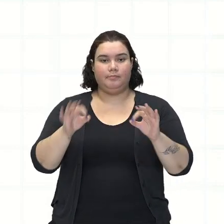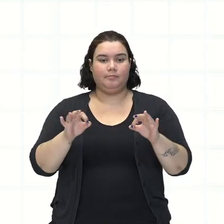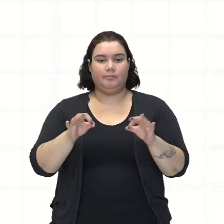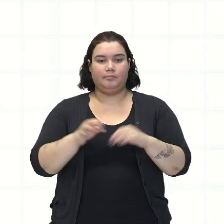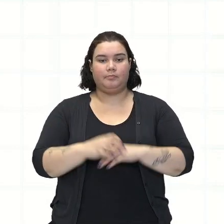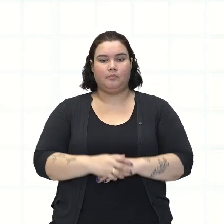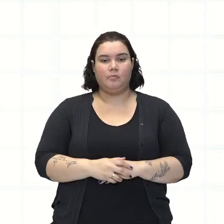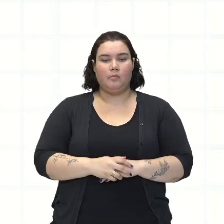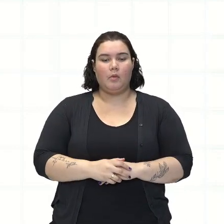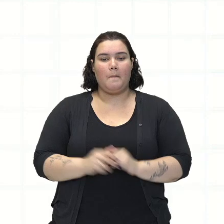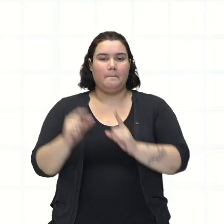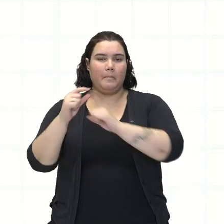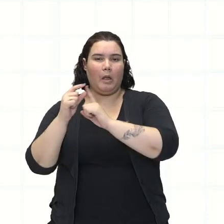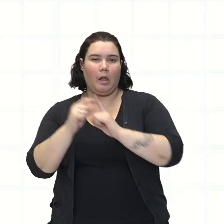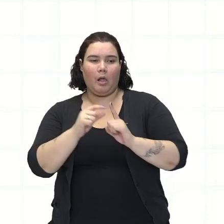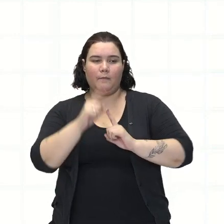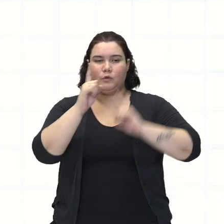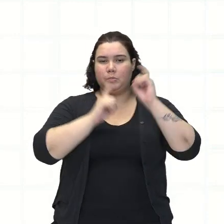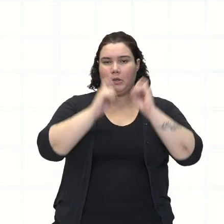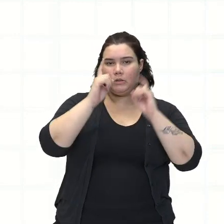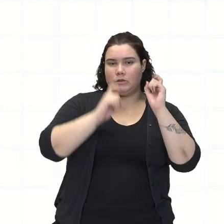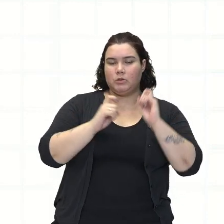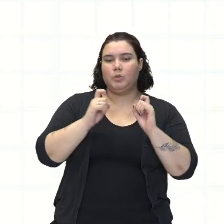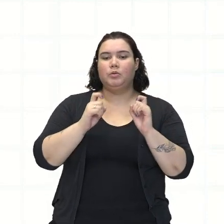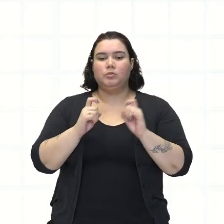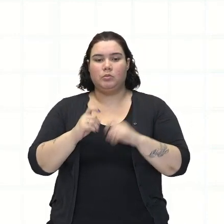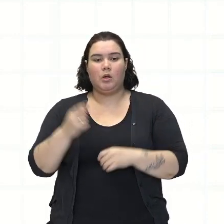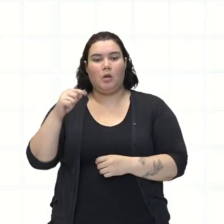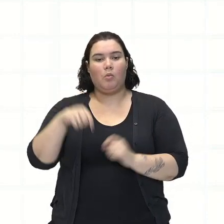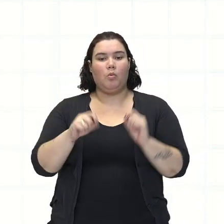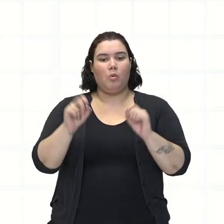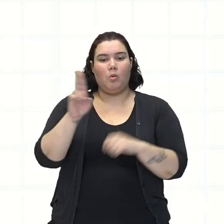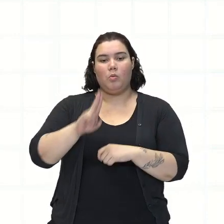duas coisas, palavras e gestos, que é quando